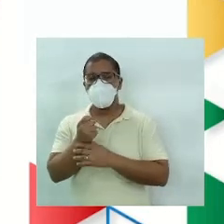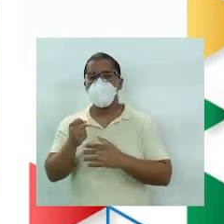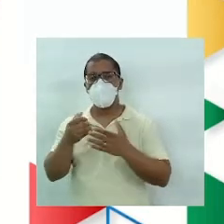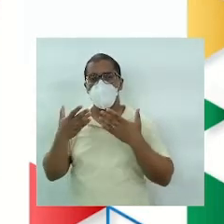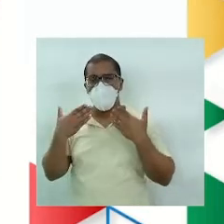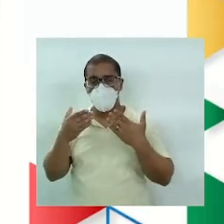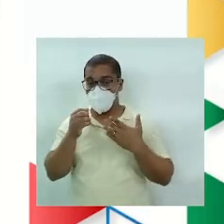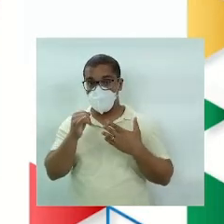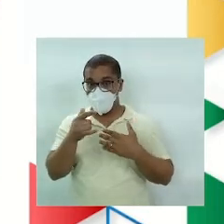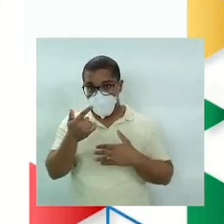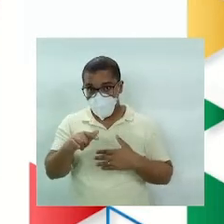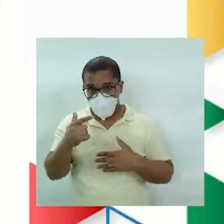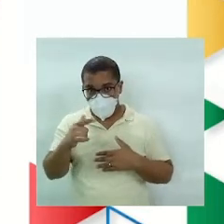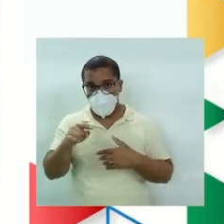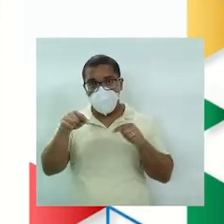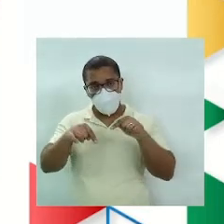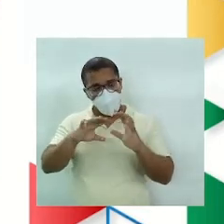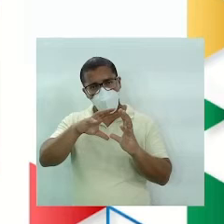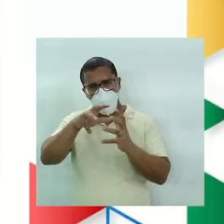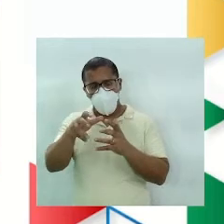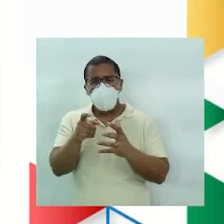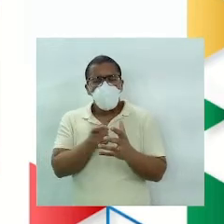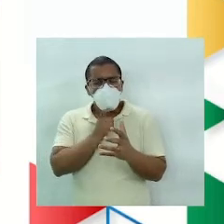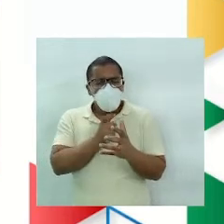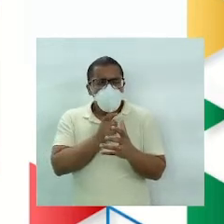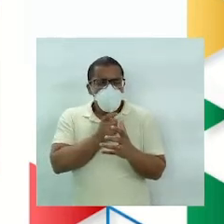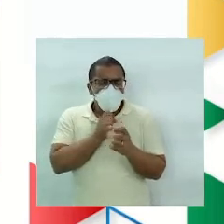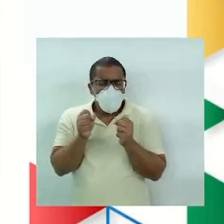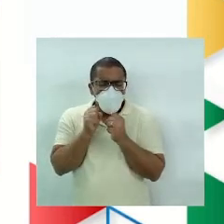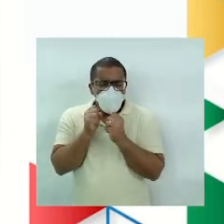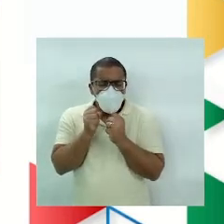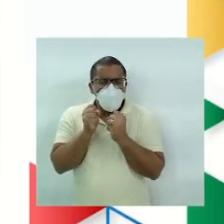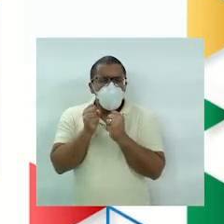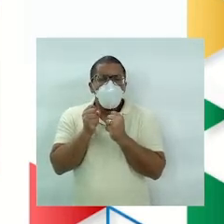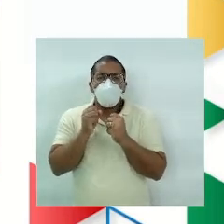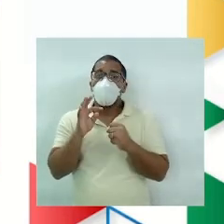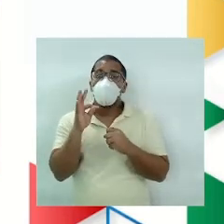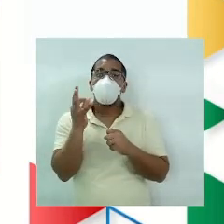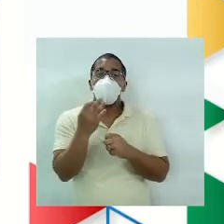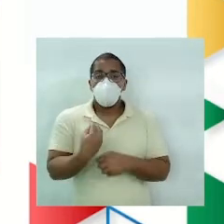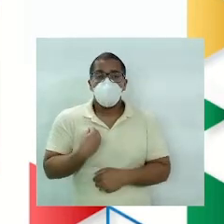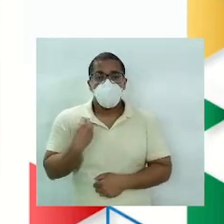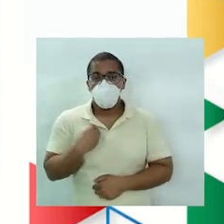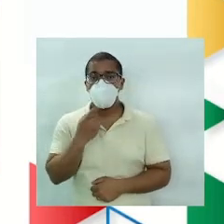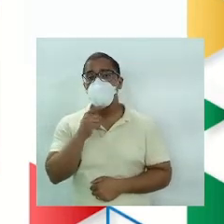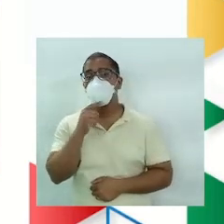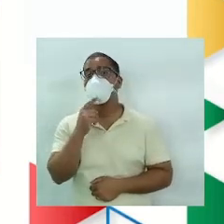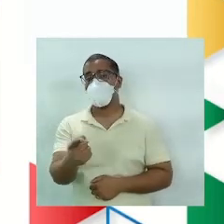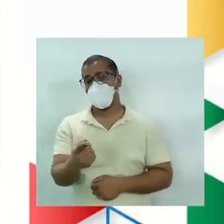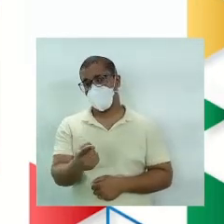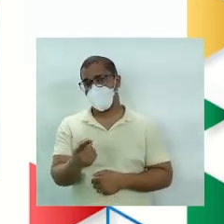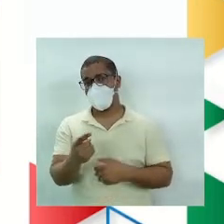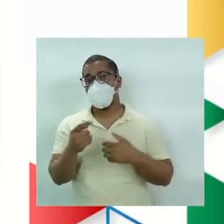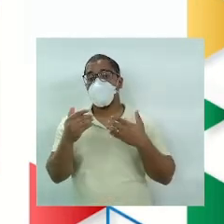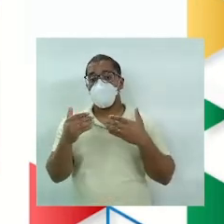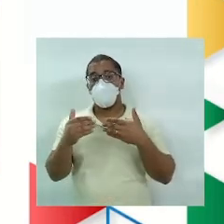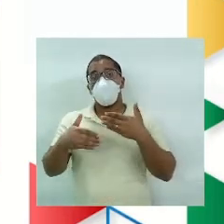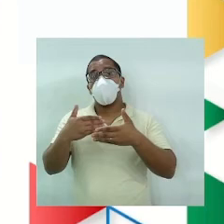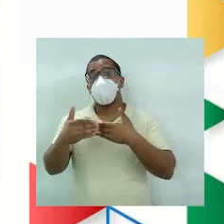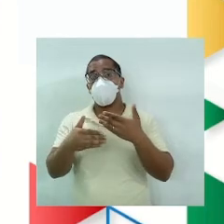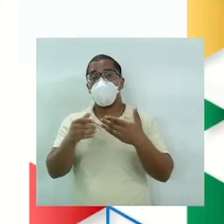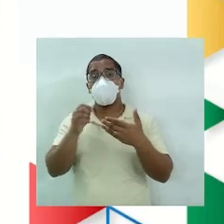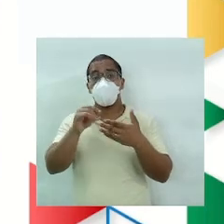Sem ele, certamente nosso planeta seria muito frio e a sobrevivência dos seres vivos seria afetada. Consequentemente, sem o